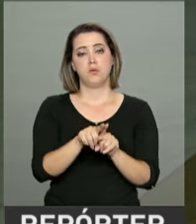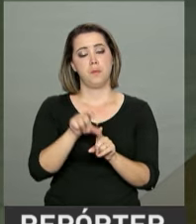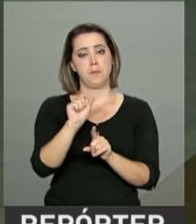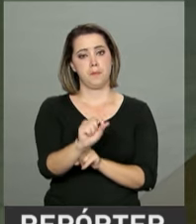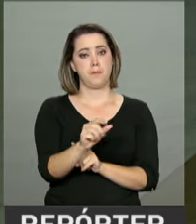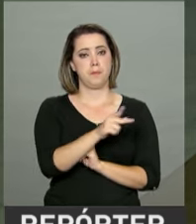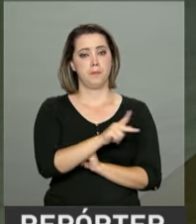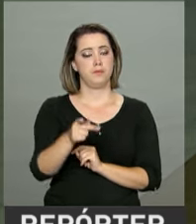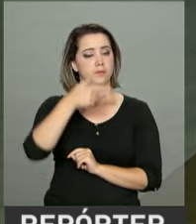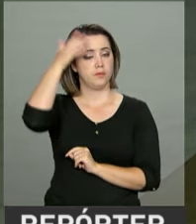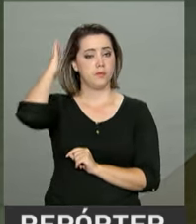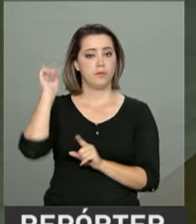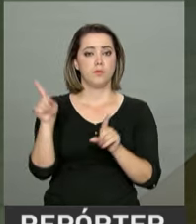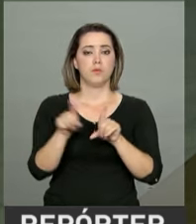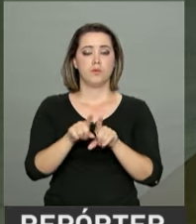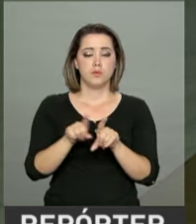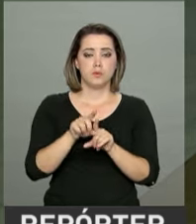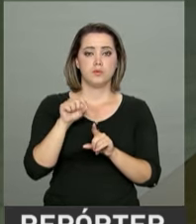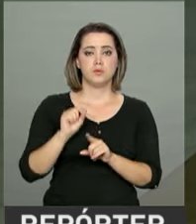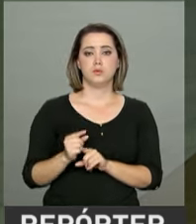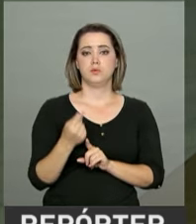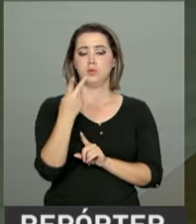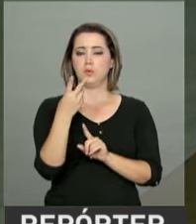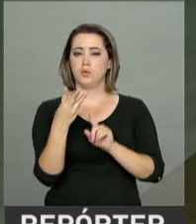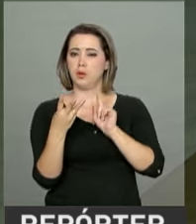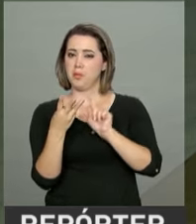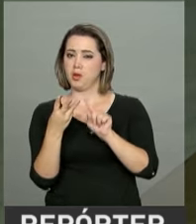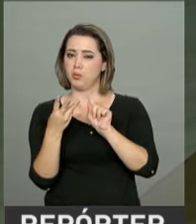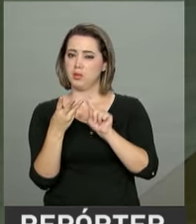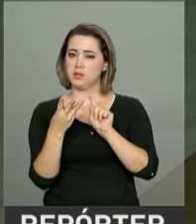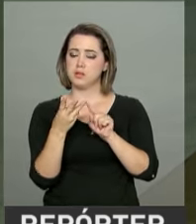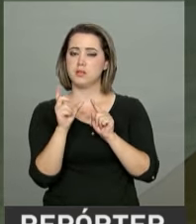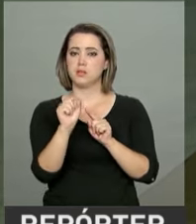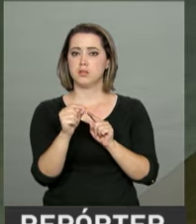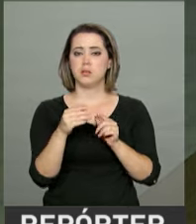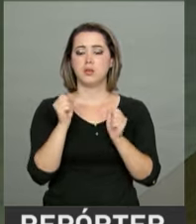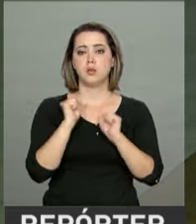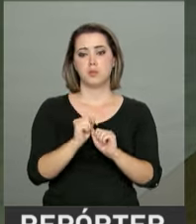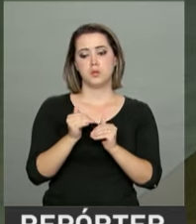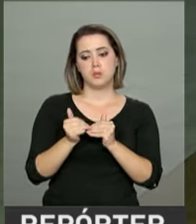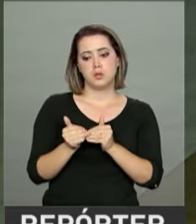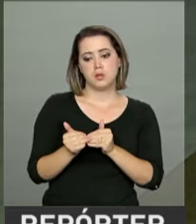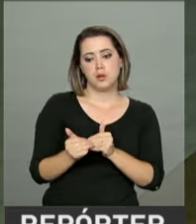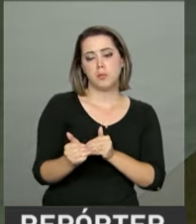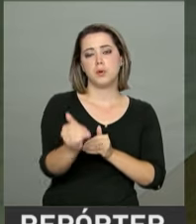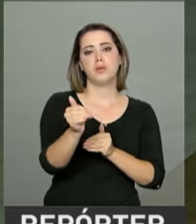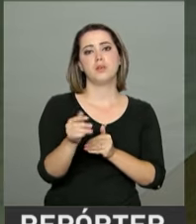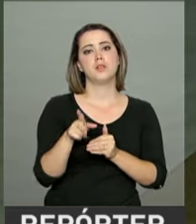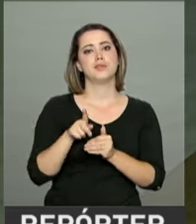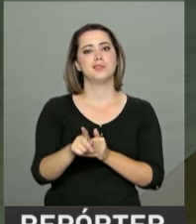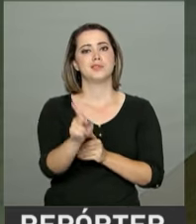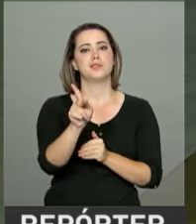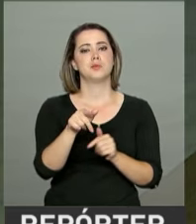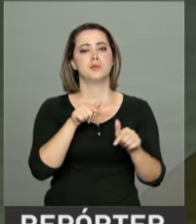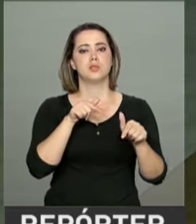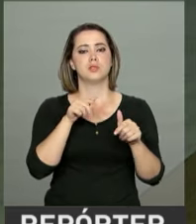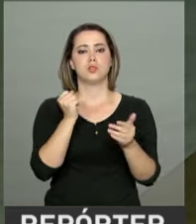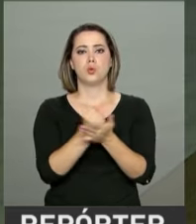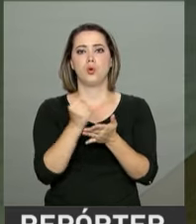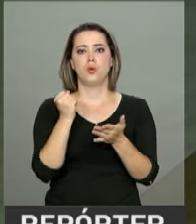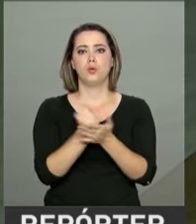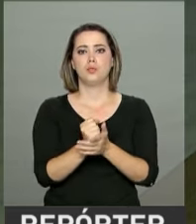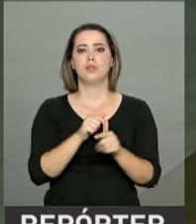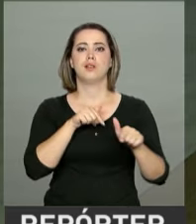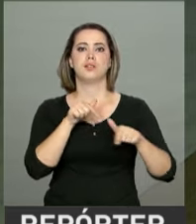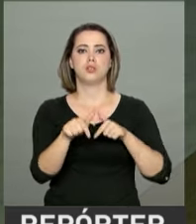presidente Michel Temer e também um artigo que permitia a prorrogação infinita de contratos